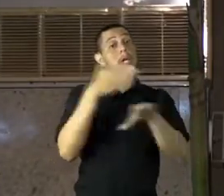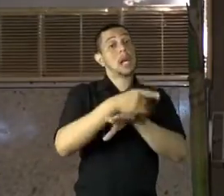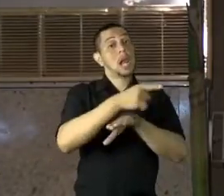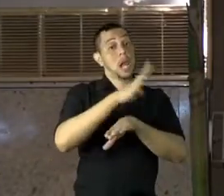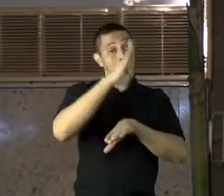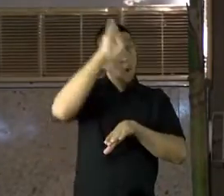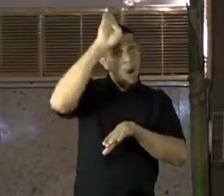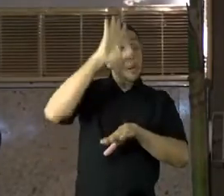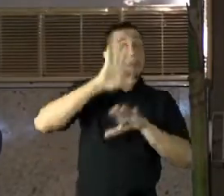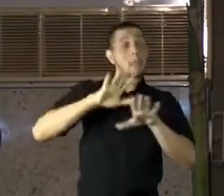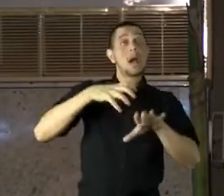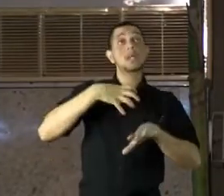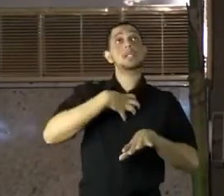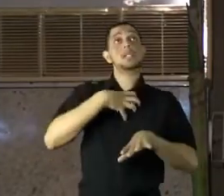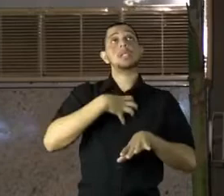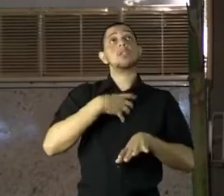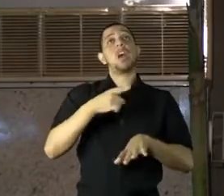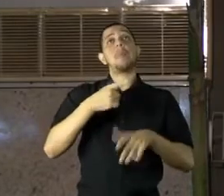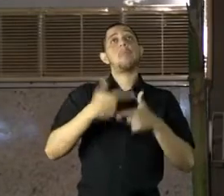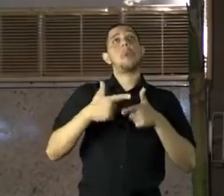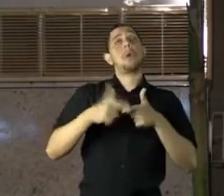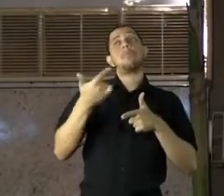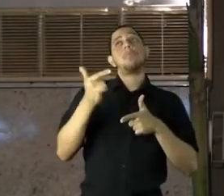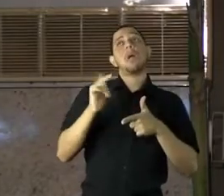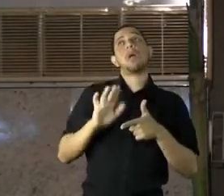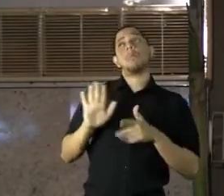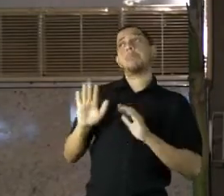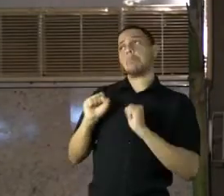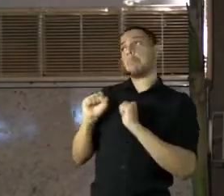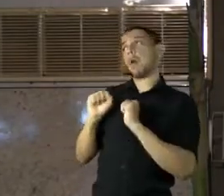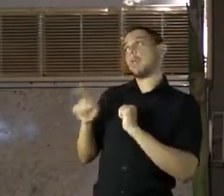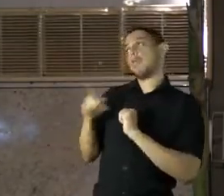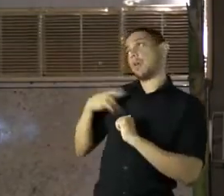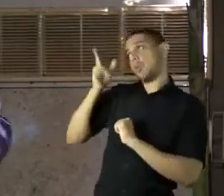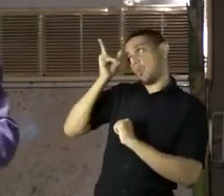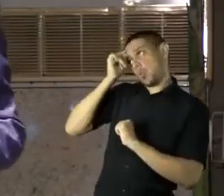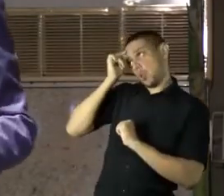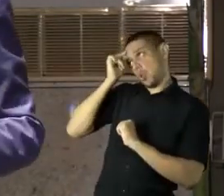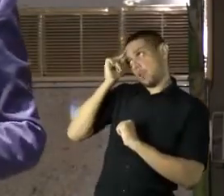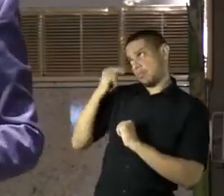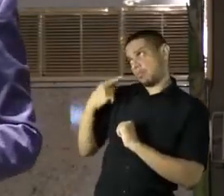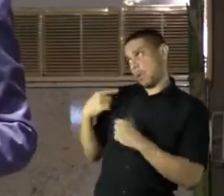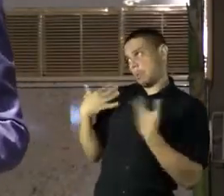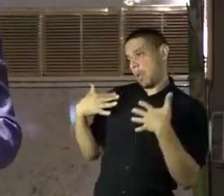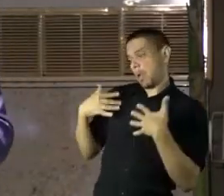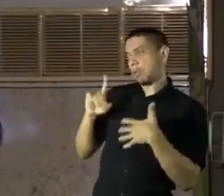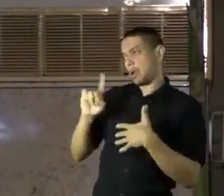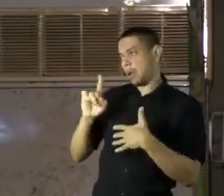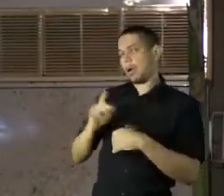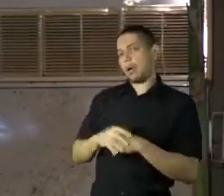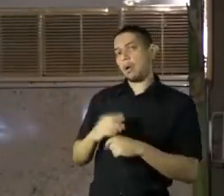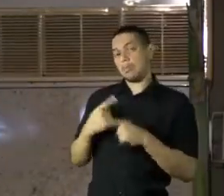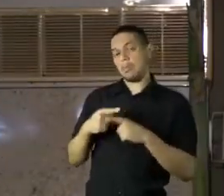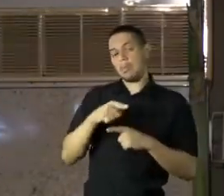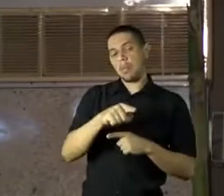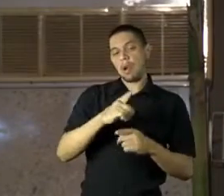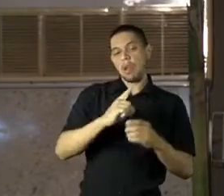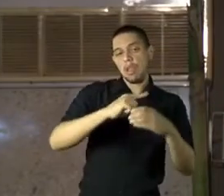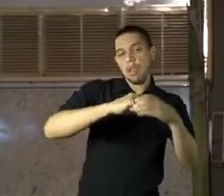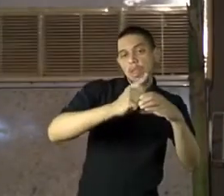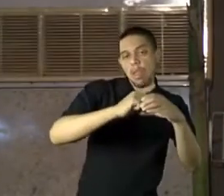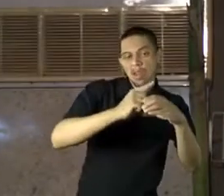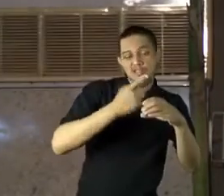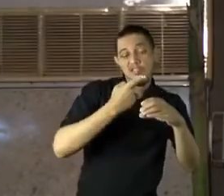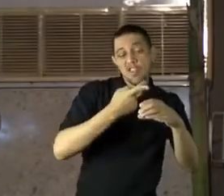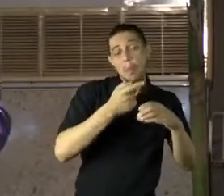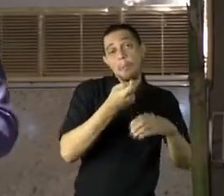eu sinto que isso não será nenhum problema portanto Fiquem tranquilos não precisam criar Pânico pode ficar sossegados o instrumento disse que não tem combustível